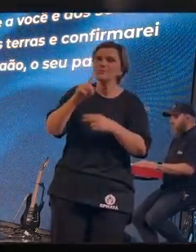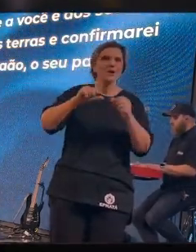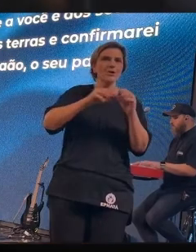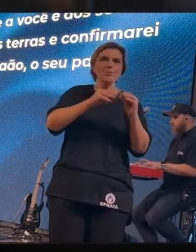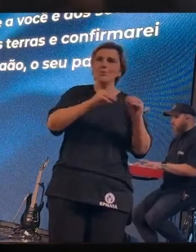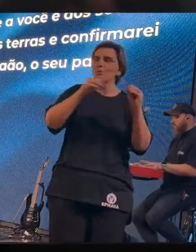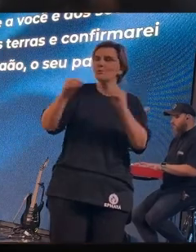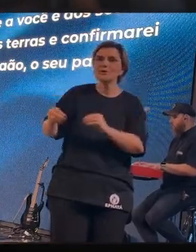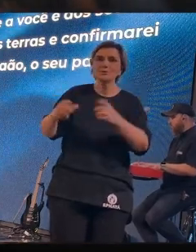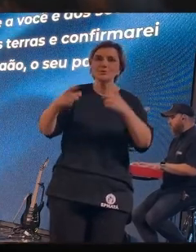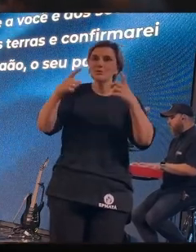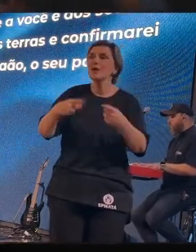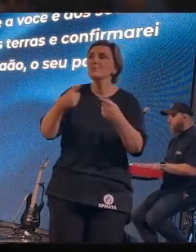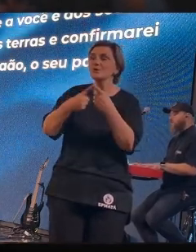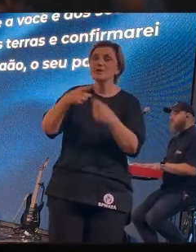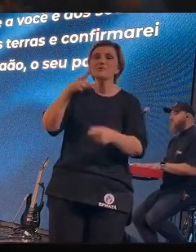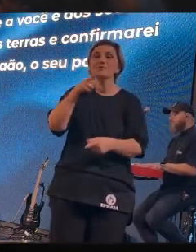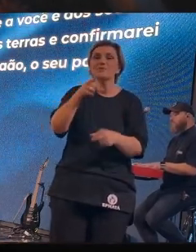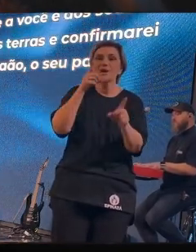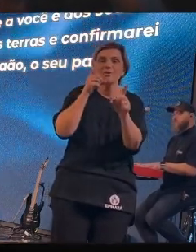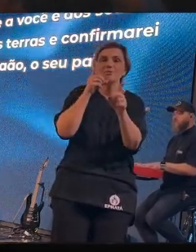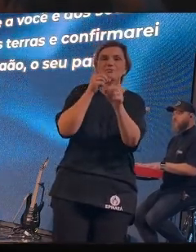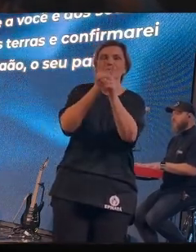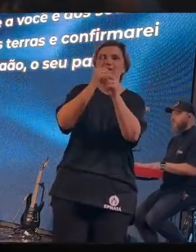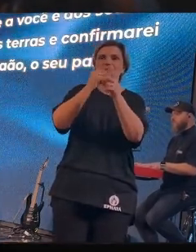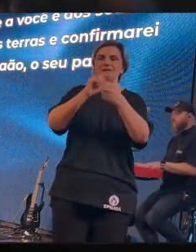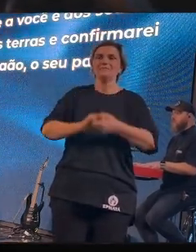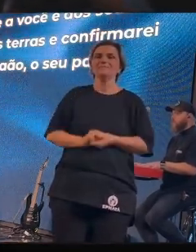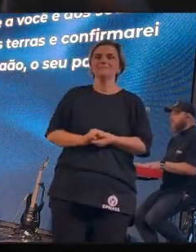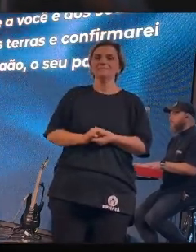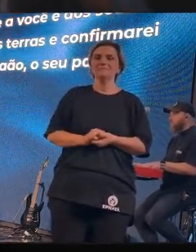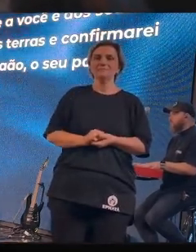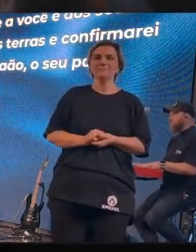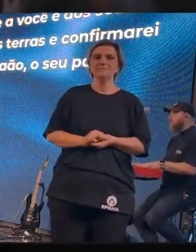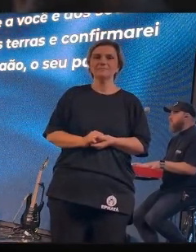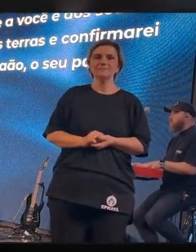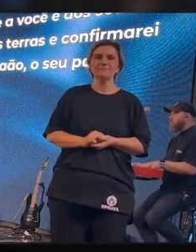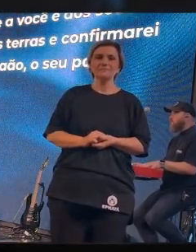lugar, porque nesse lugar você vai encontrar.